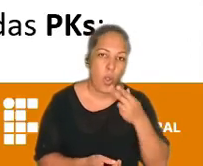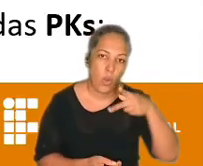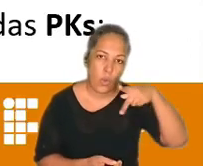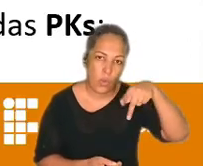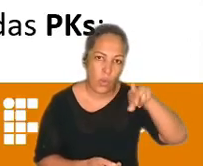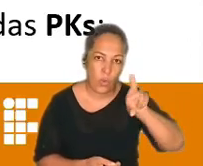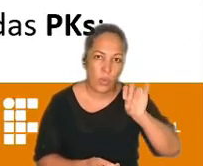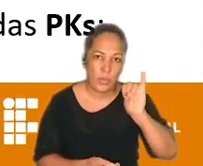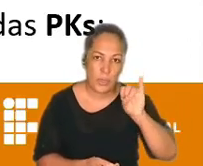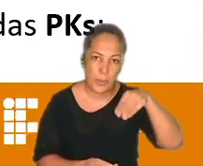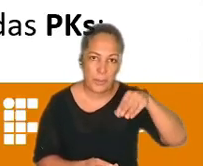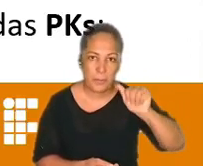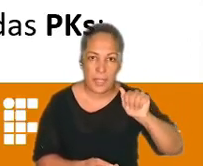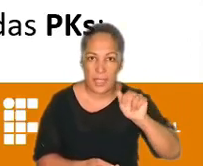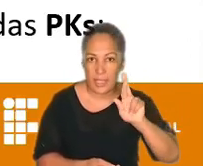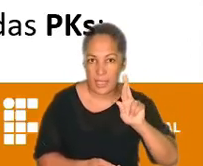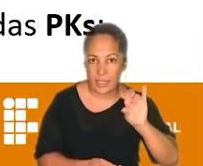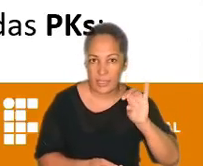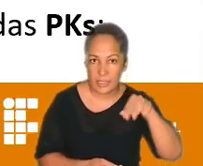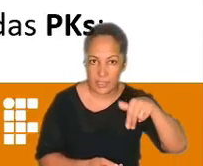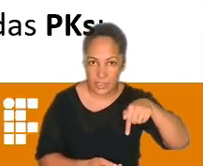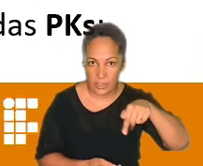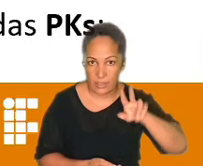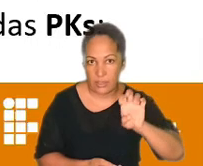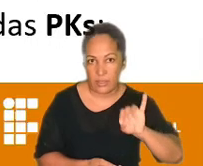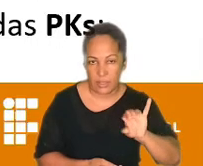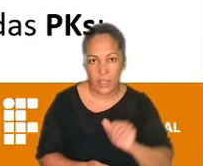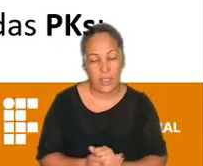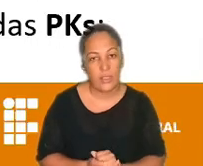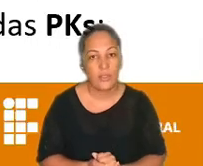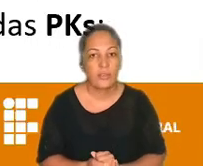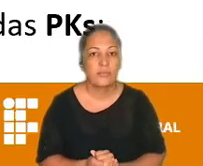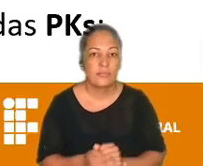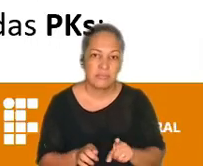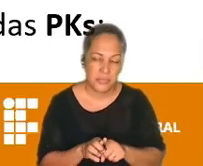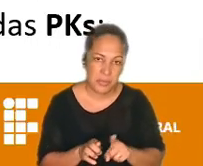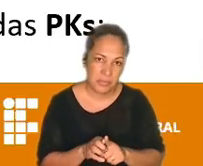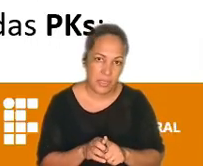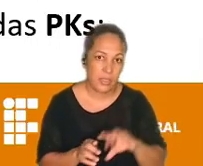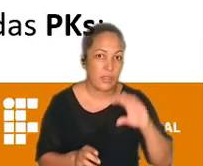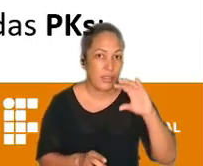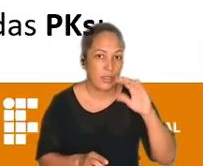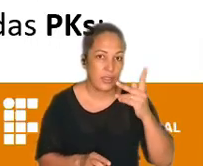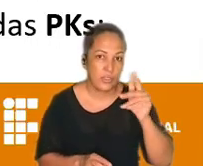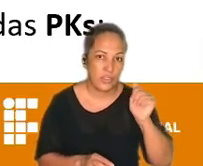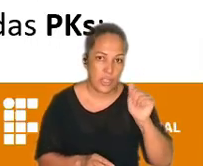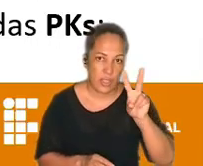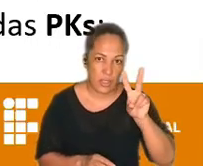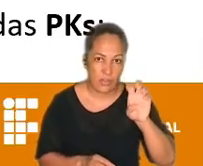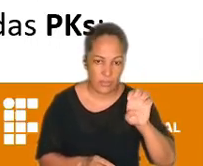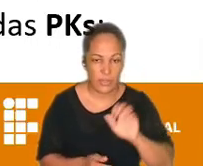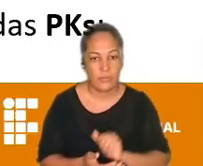comum chamar ela de PK, tá? Atributo PK é de primary key, que é chave, que é key, primária, que é